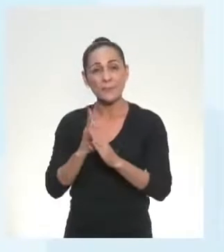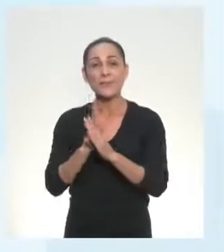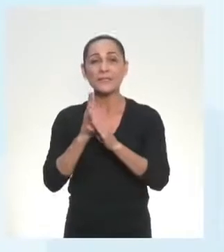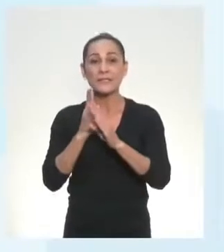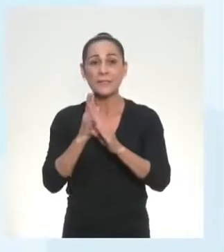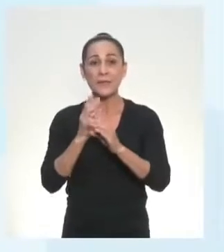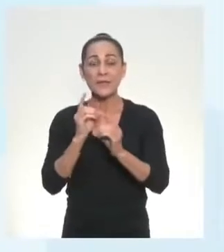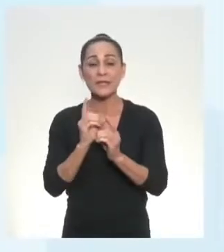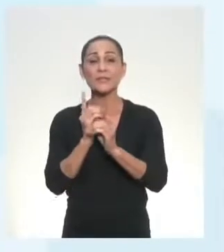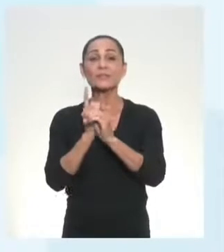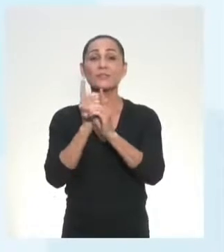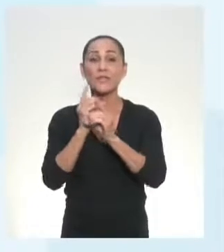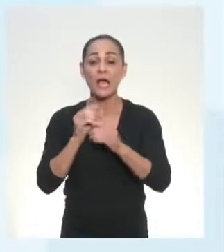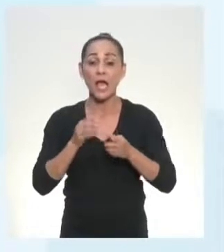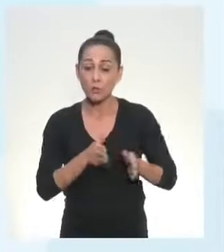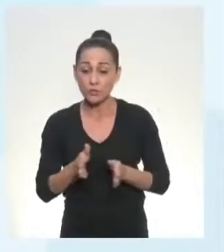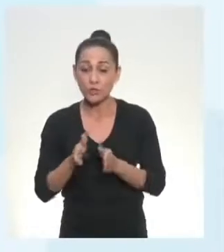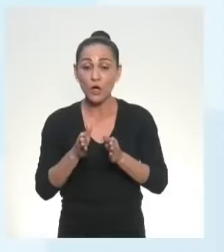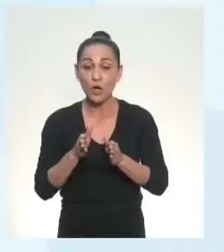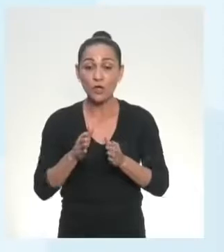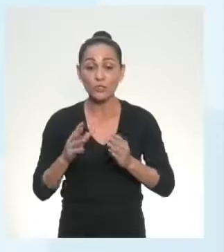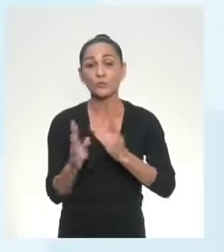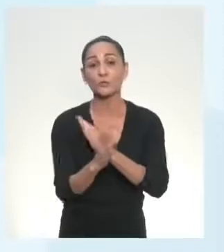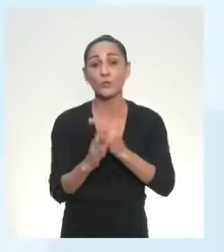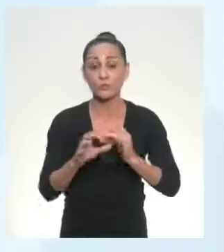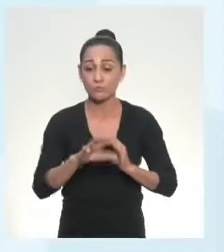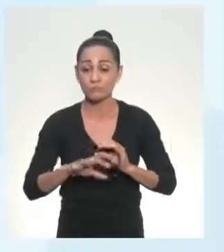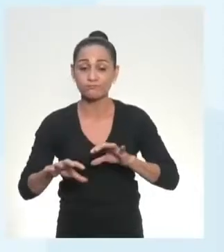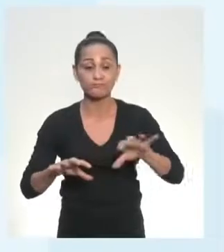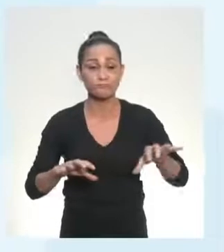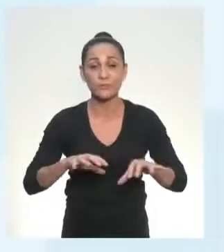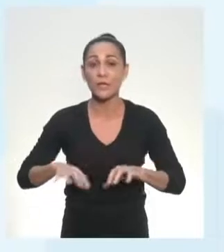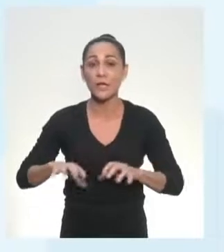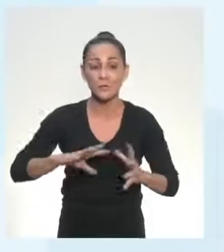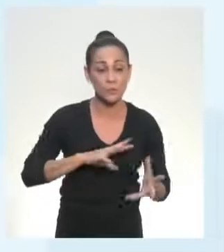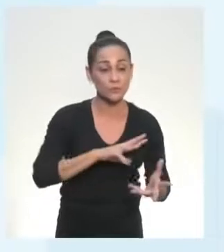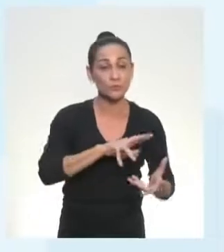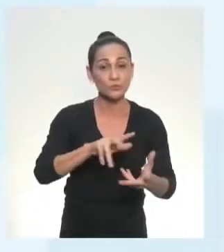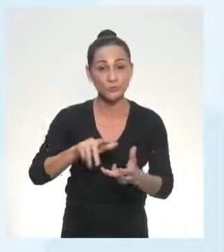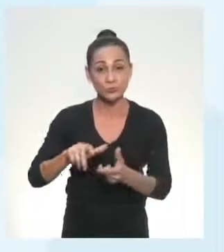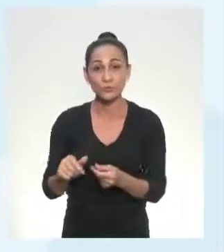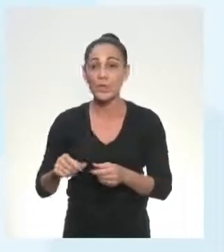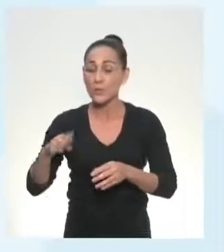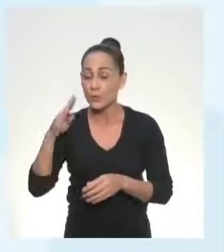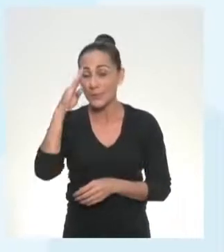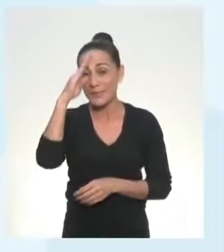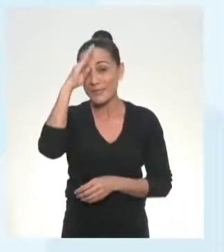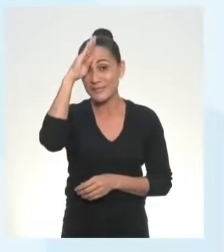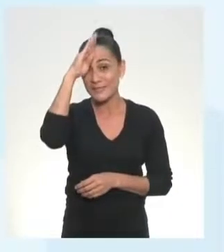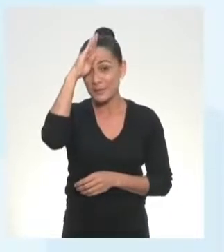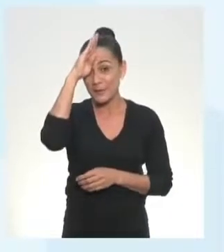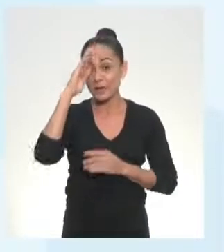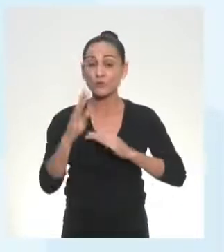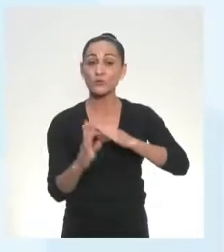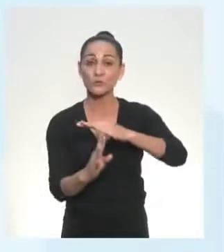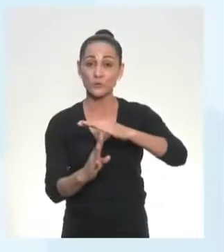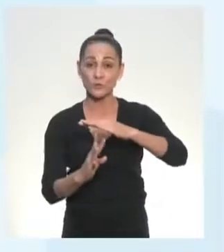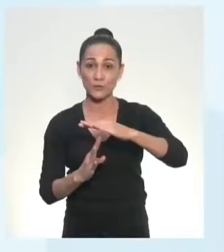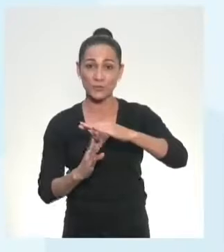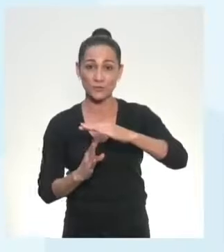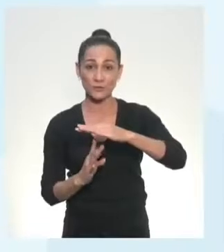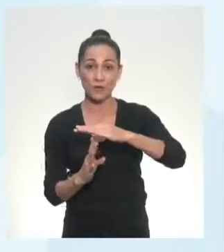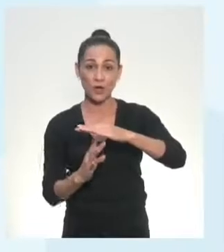identificar e descrever as rotas de dispersão da população humana pelo planeta e os principais fluxos migratórios,